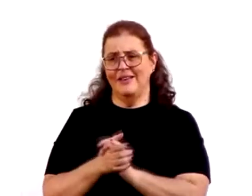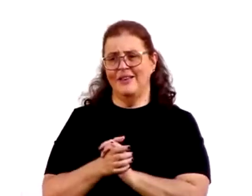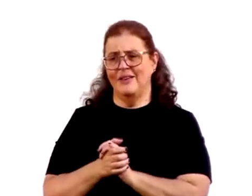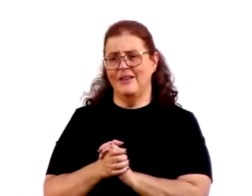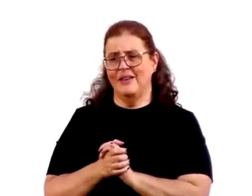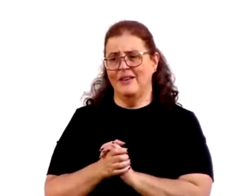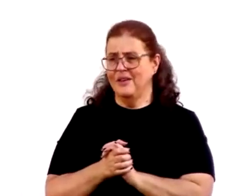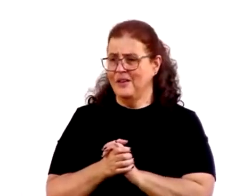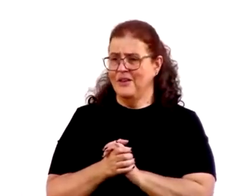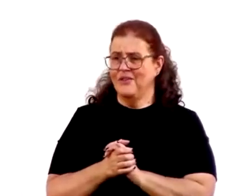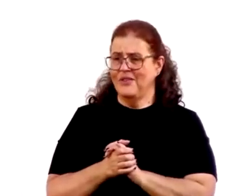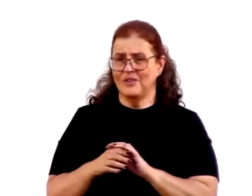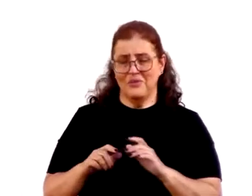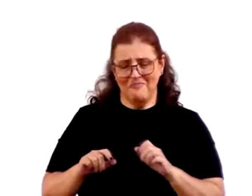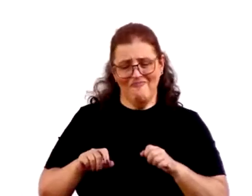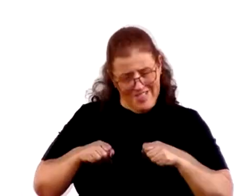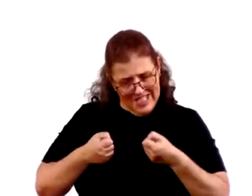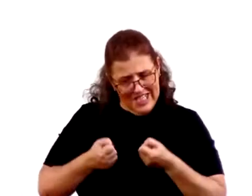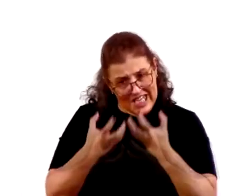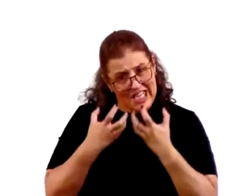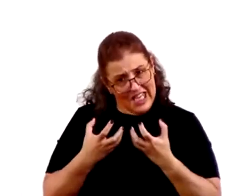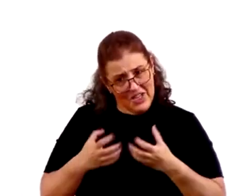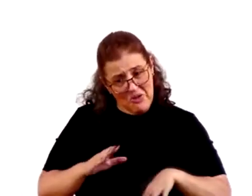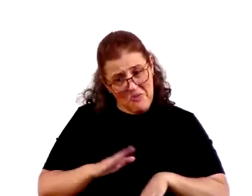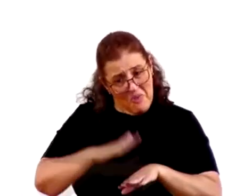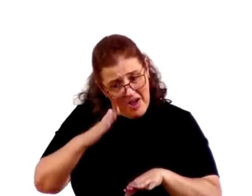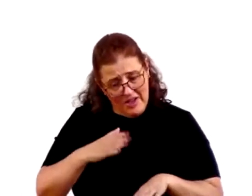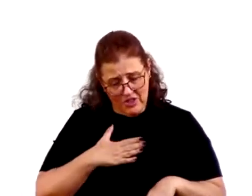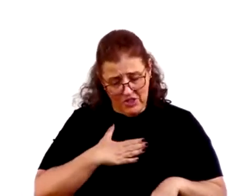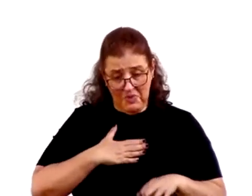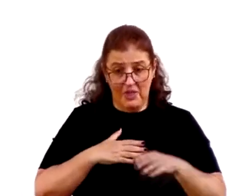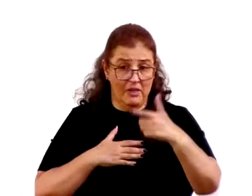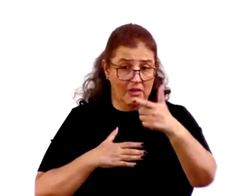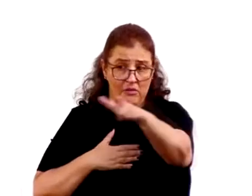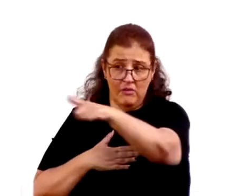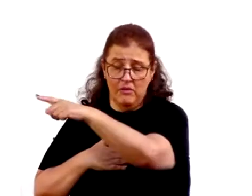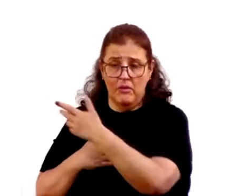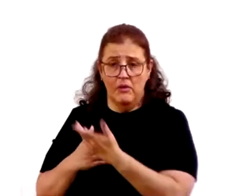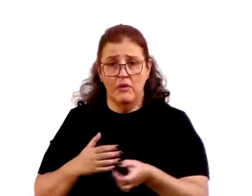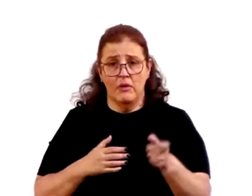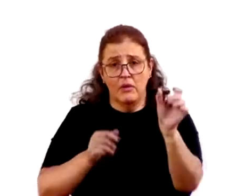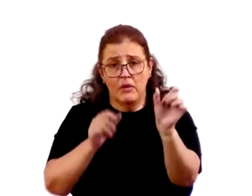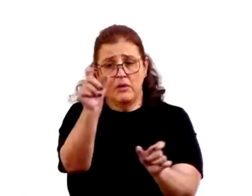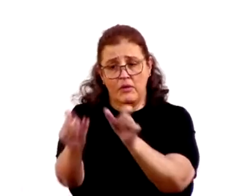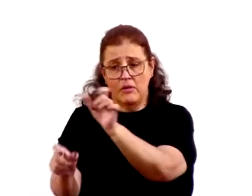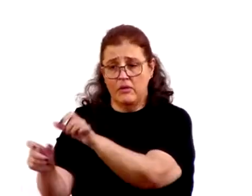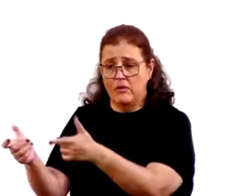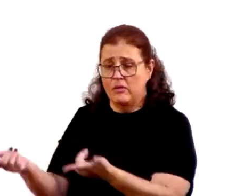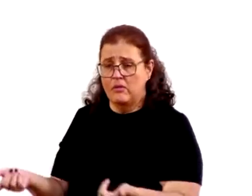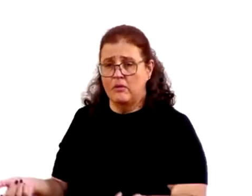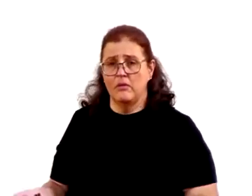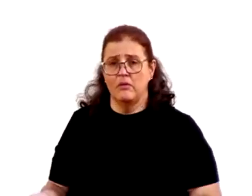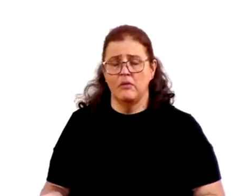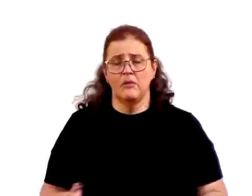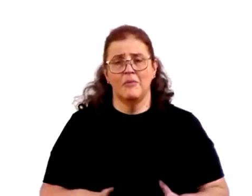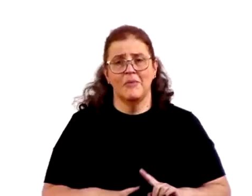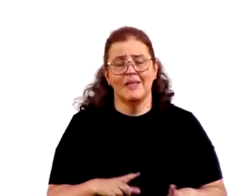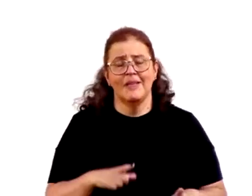exigindo demais dos outros e de mim. E talvez até